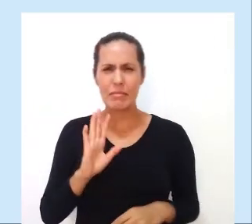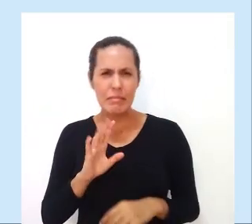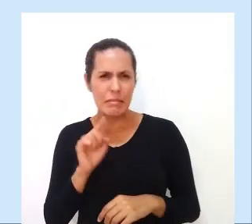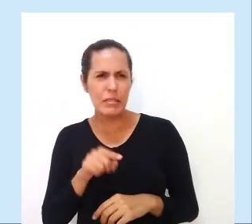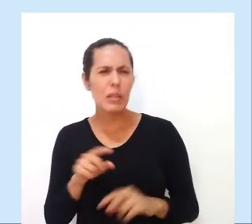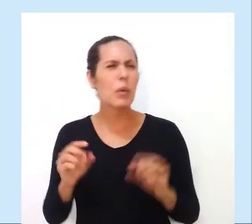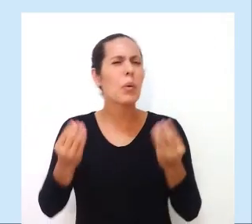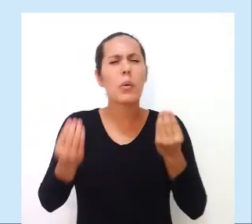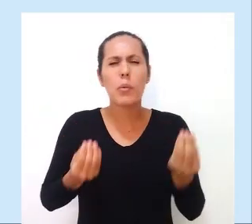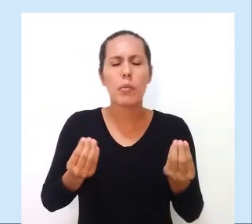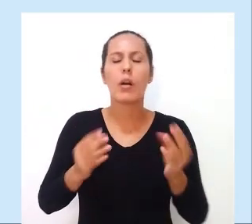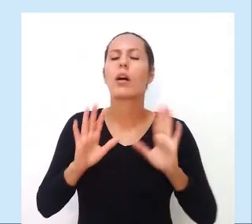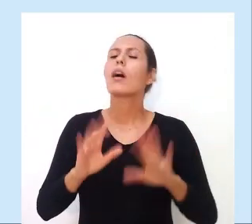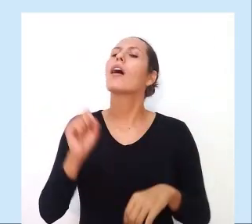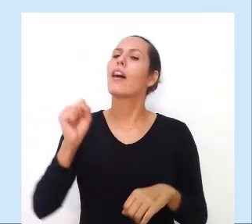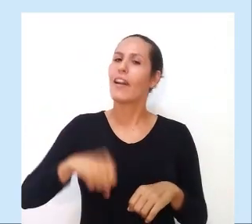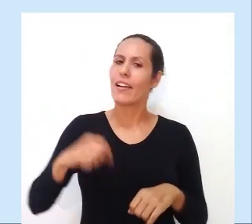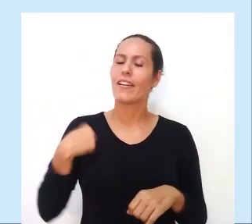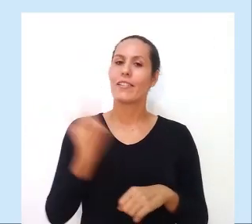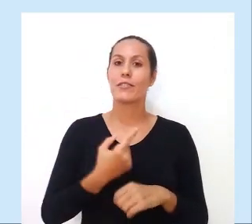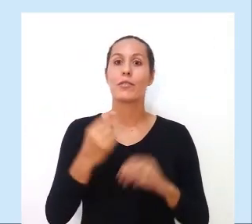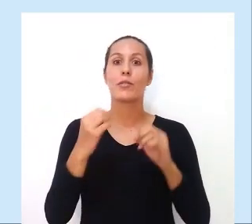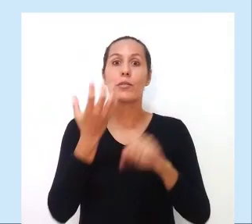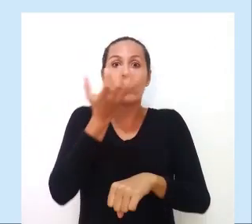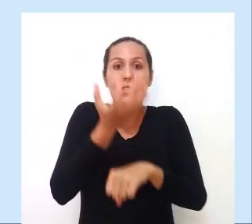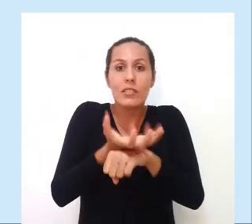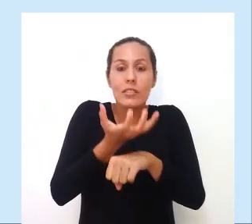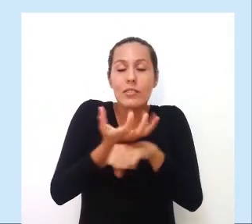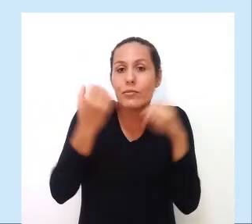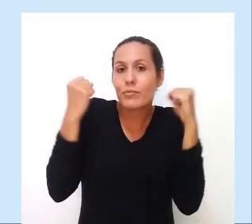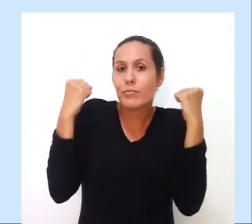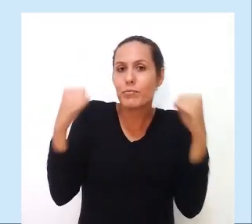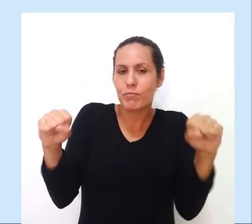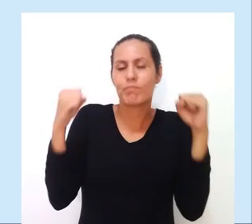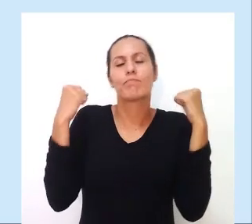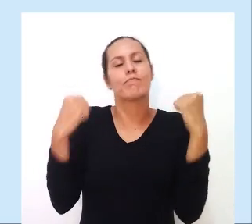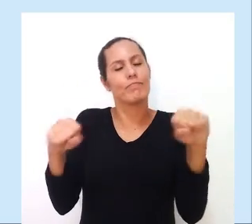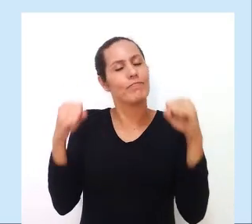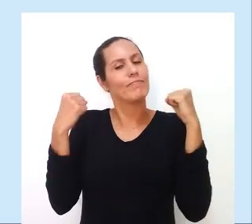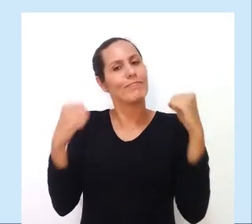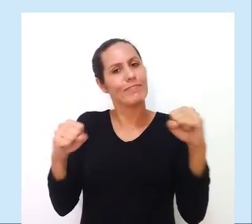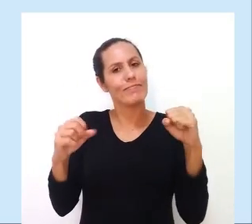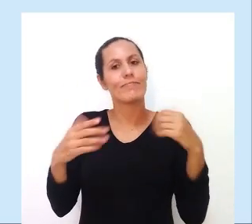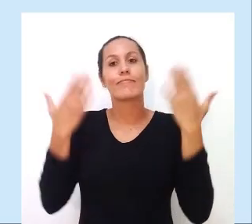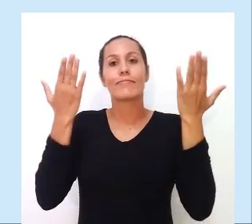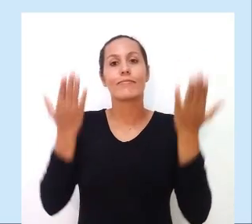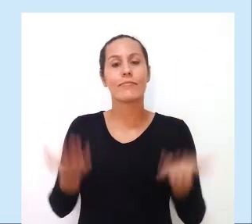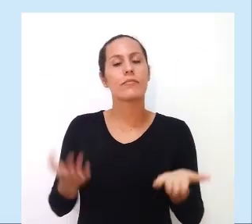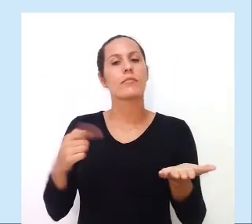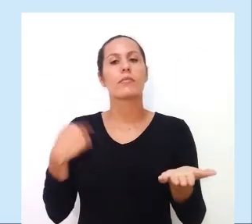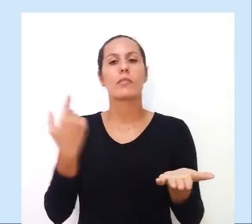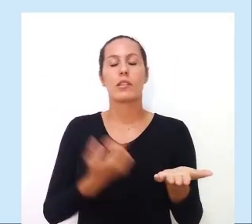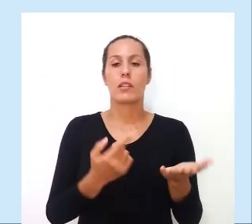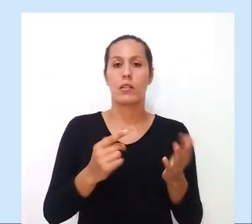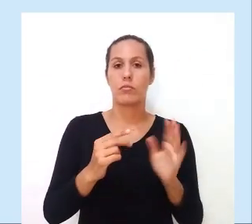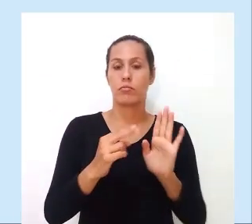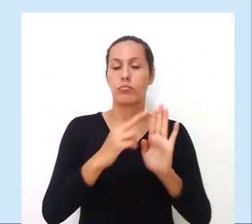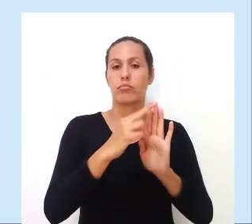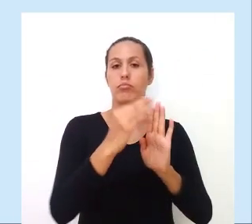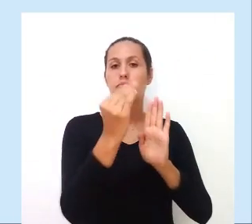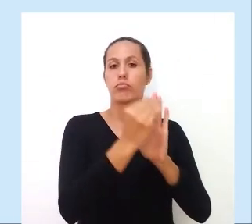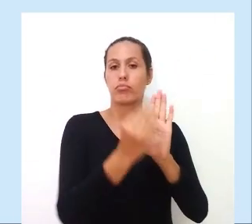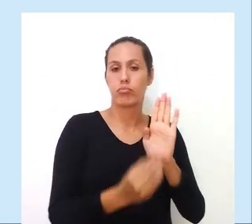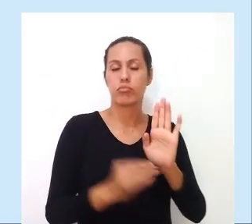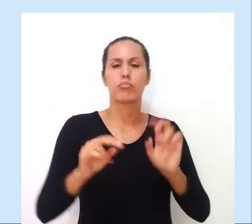curricular. Como assim, professora? Nosso componente curricular é a disciplina de Educação Física e a